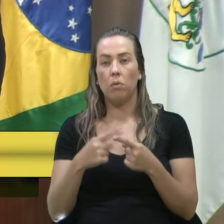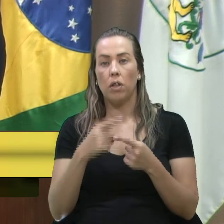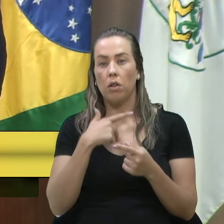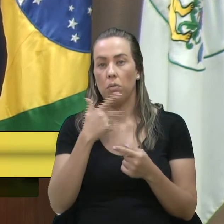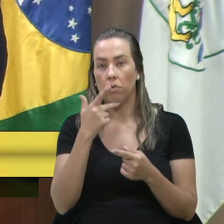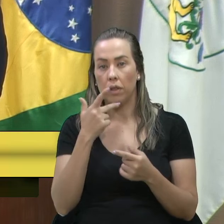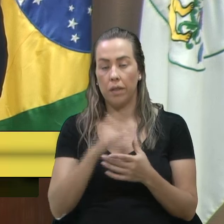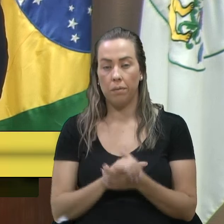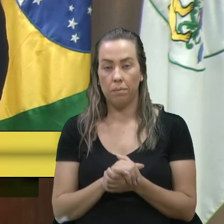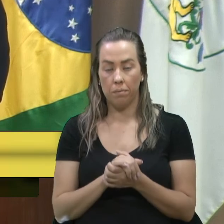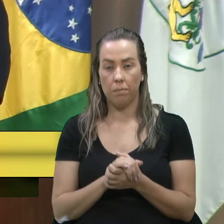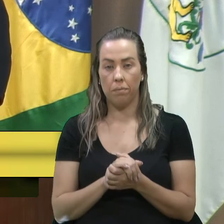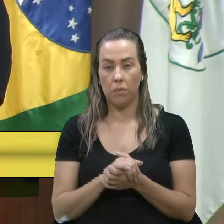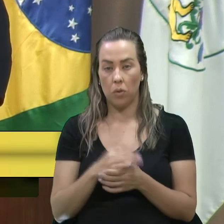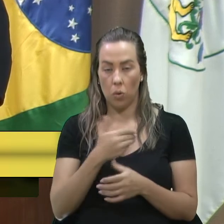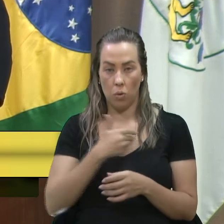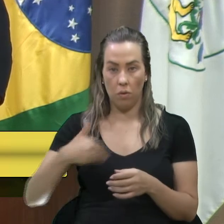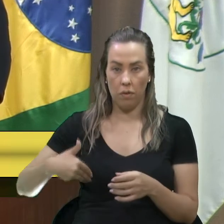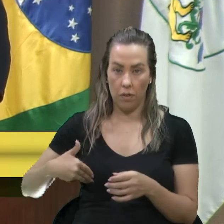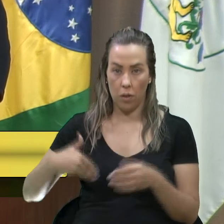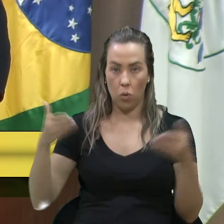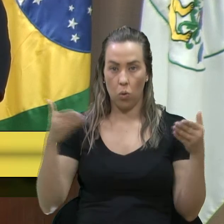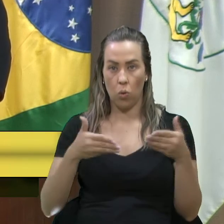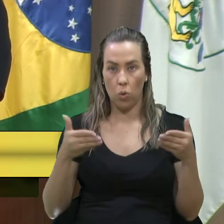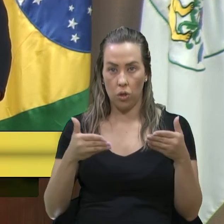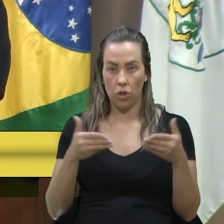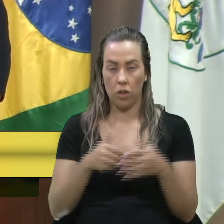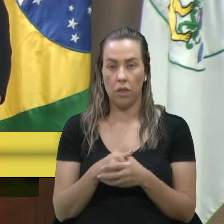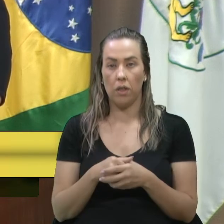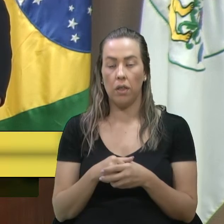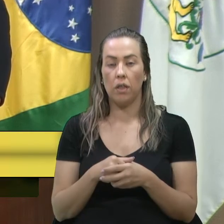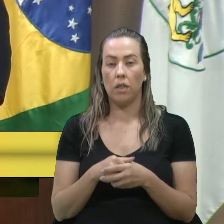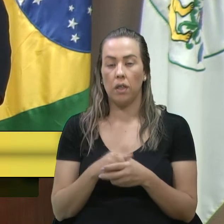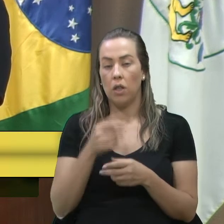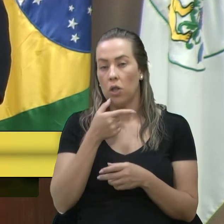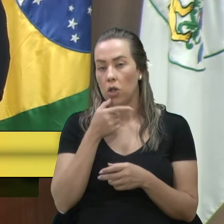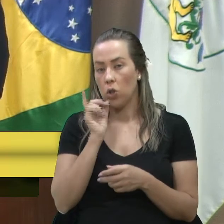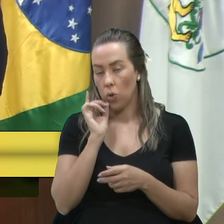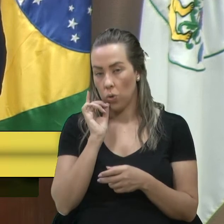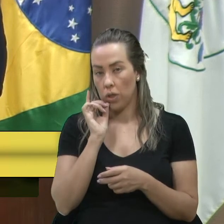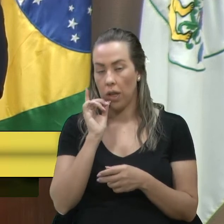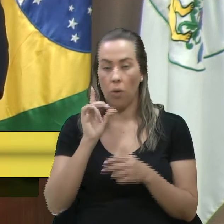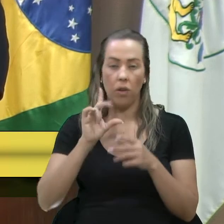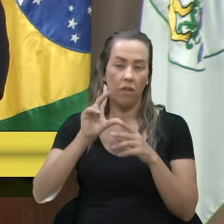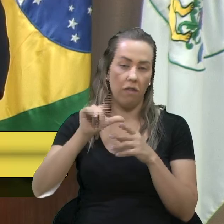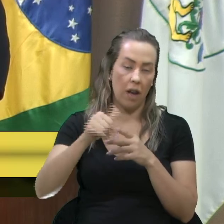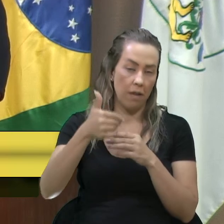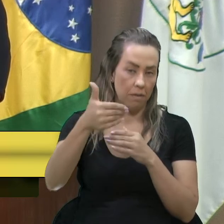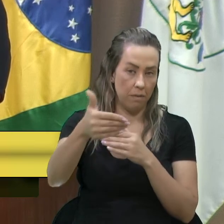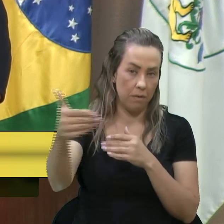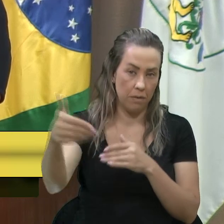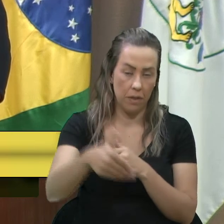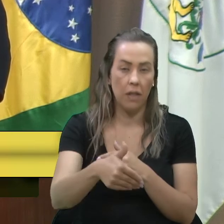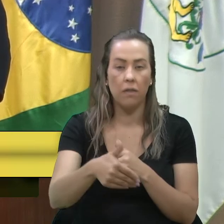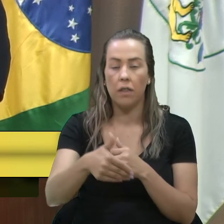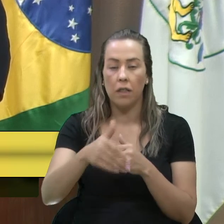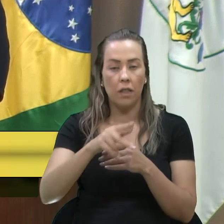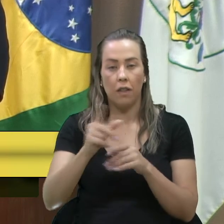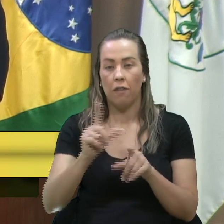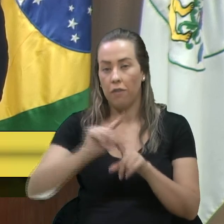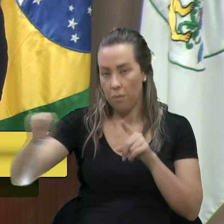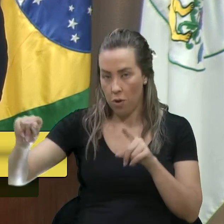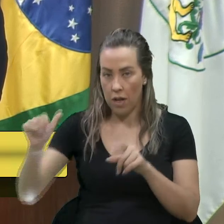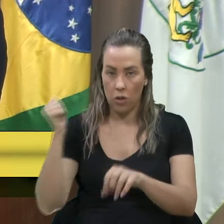disse, o governo que está aqui hoje, que foi ontem ou que virá amanhã, passa.